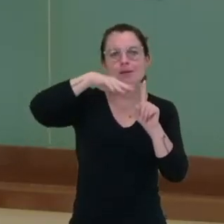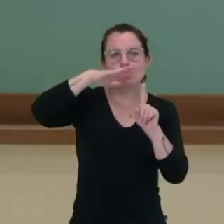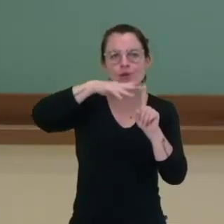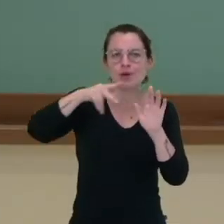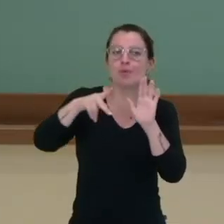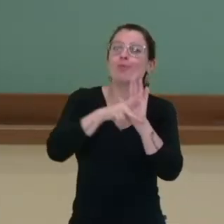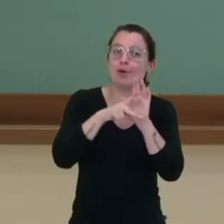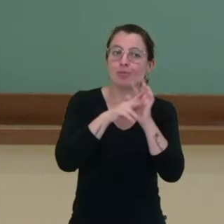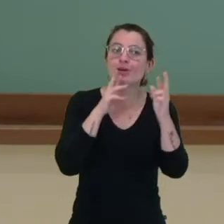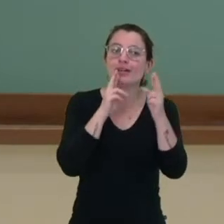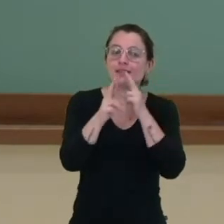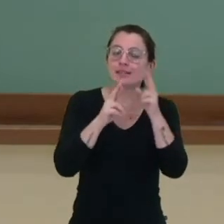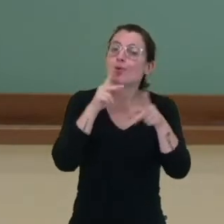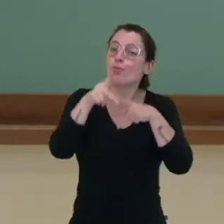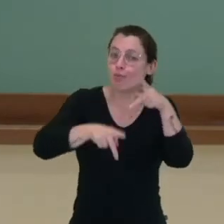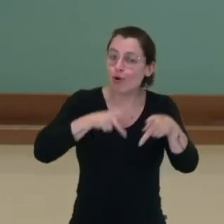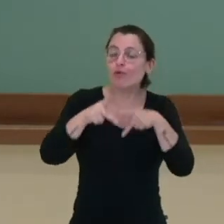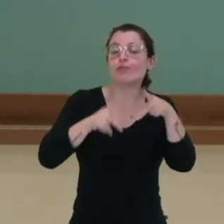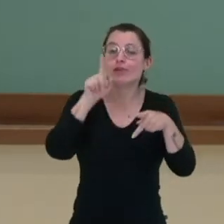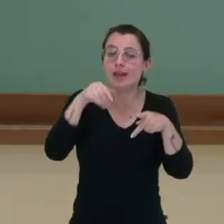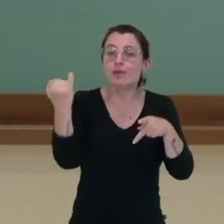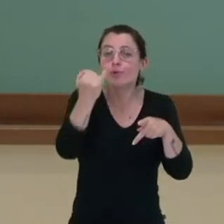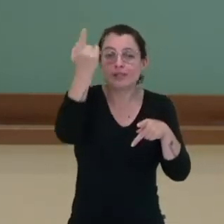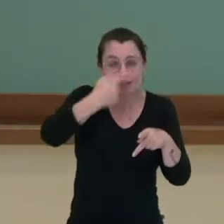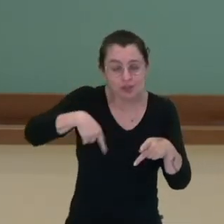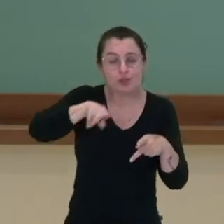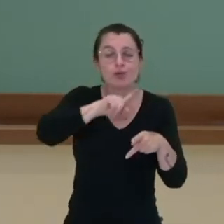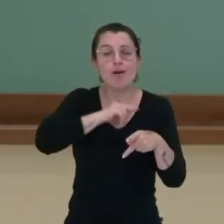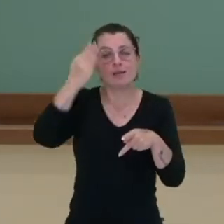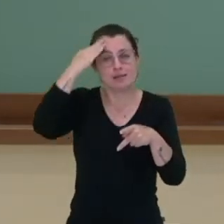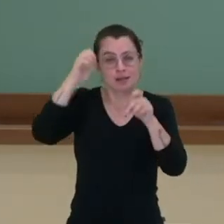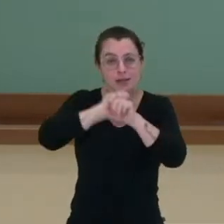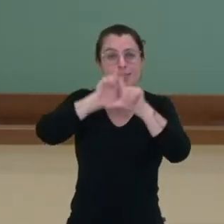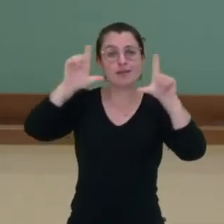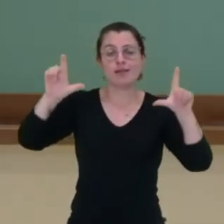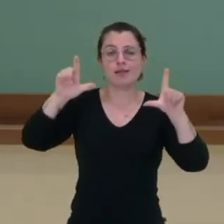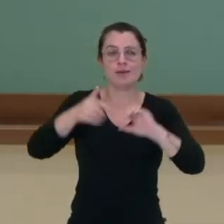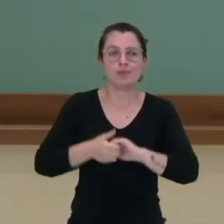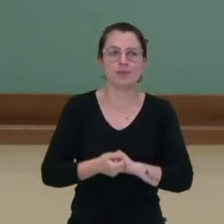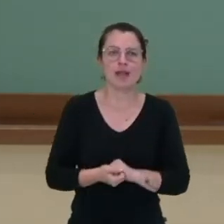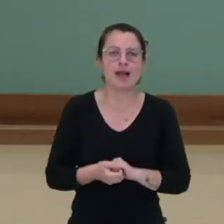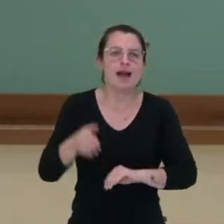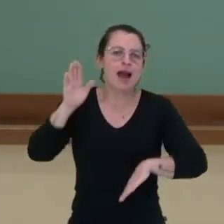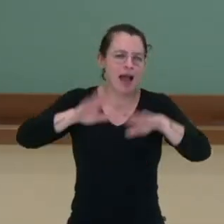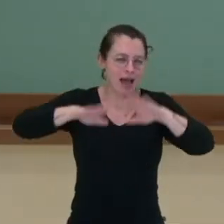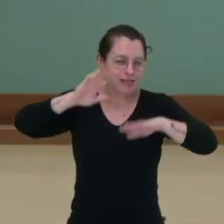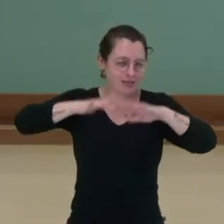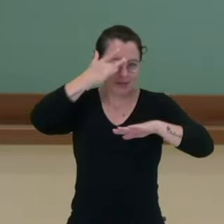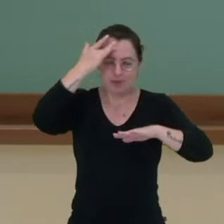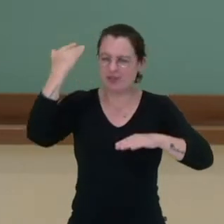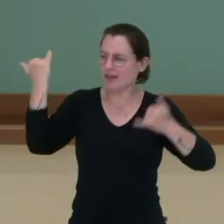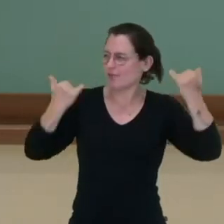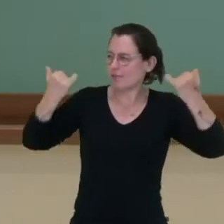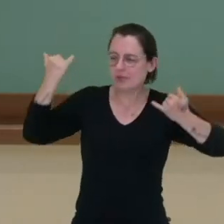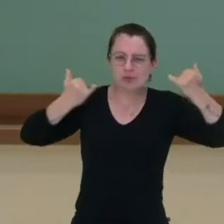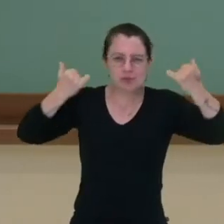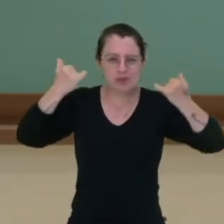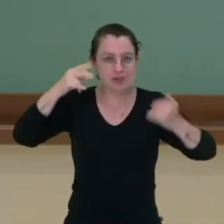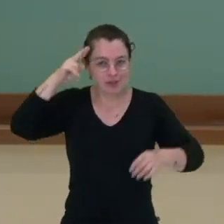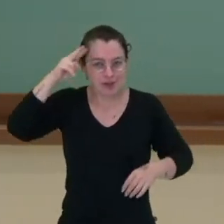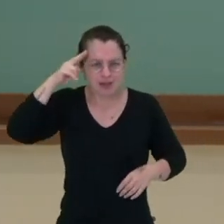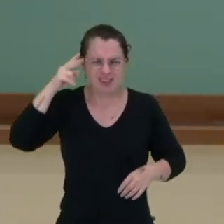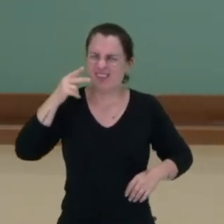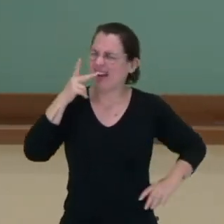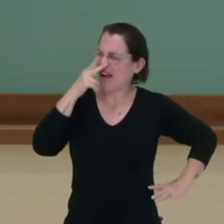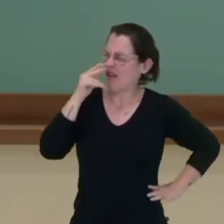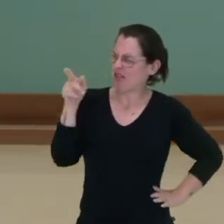é importante a gente entender isso. Talvez, né, quando a gente escuta uma história, falar, isso é uma lenda. Como nós